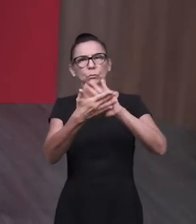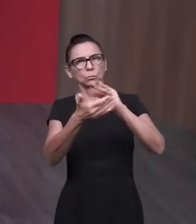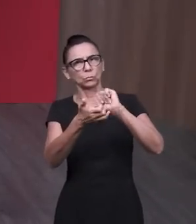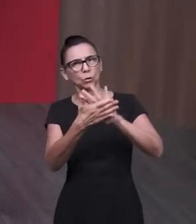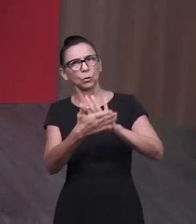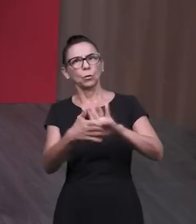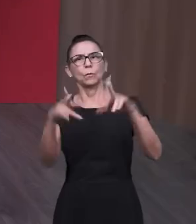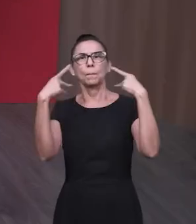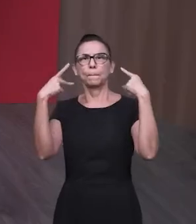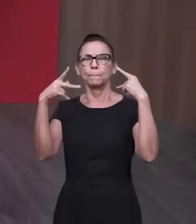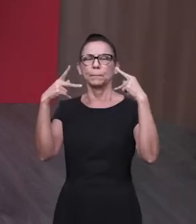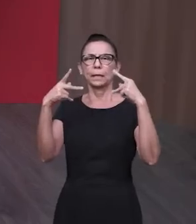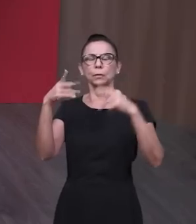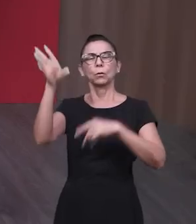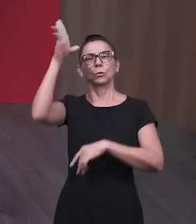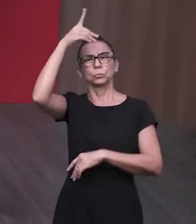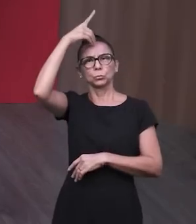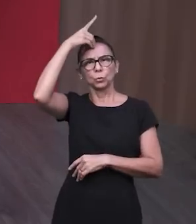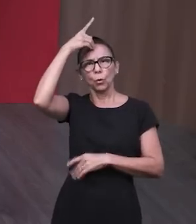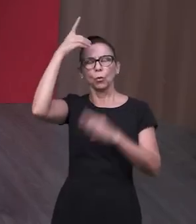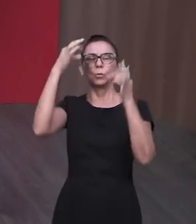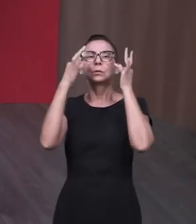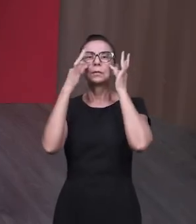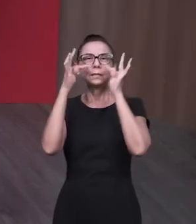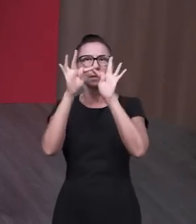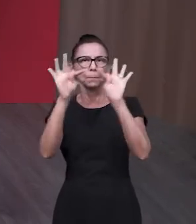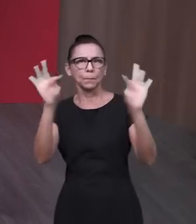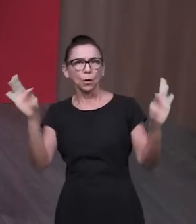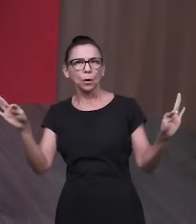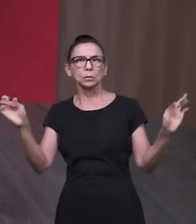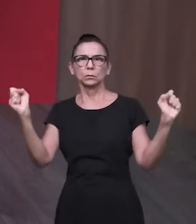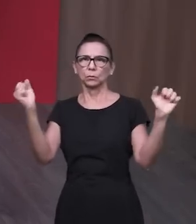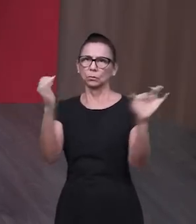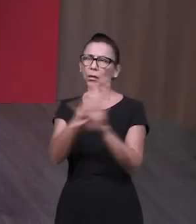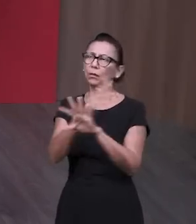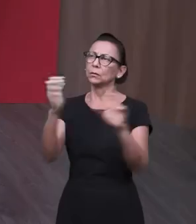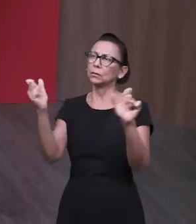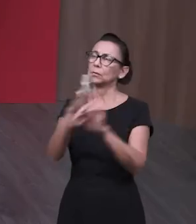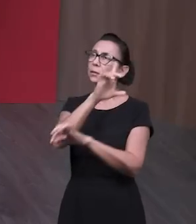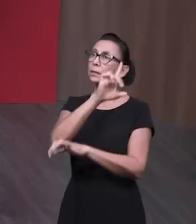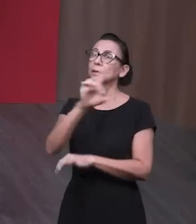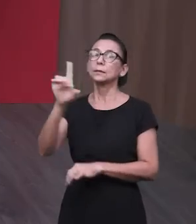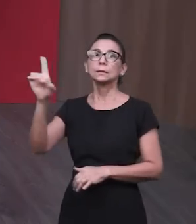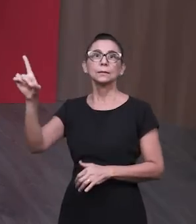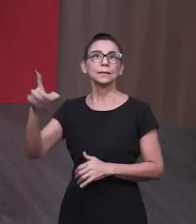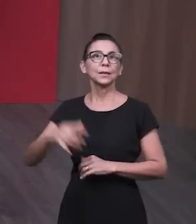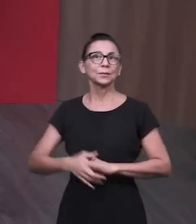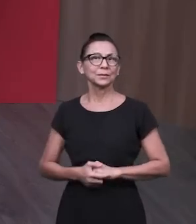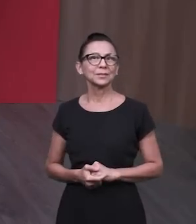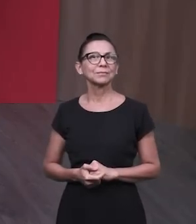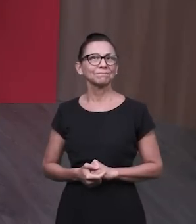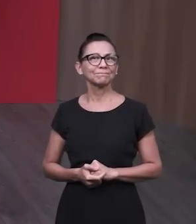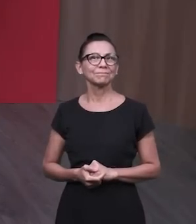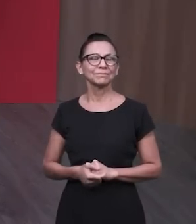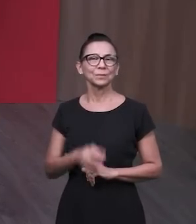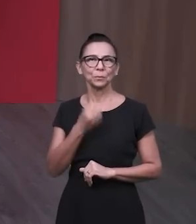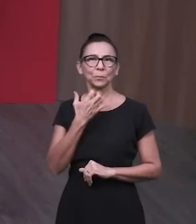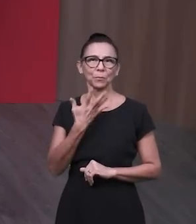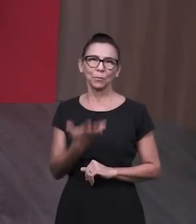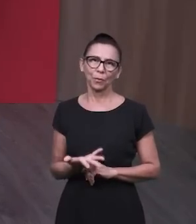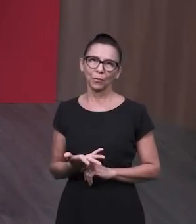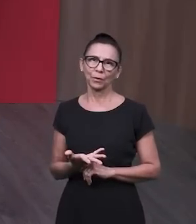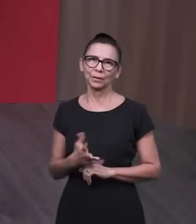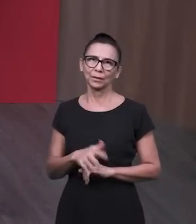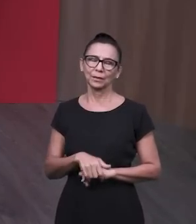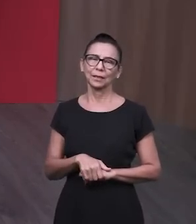louvor, eles entregam os dons espirituais, eles dão testemunho, eles glorificam. E eu acho que isso está surpreendendo a muitas pessoas. Que